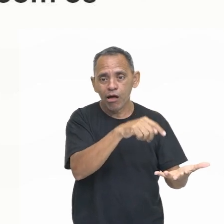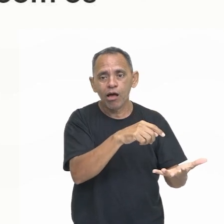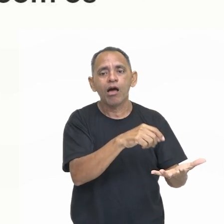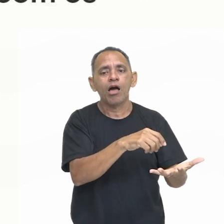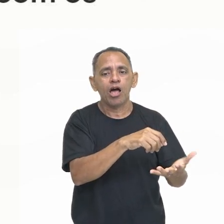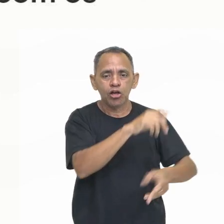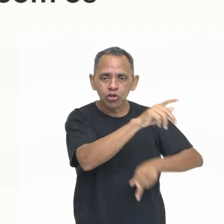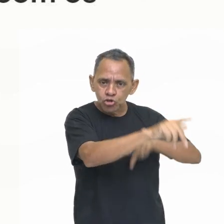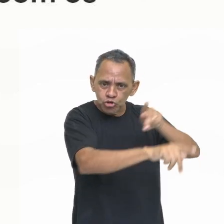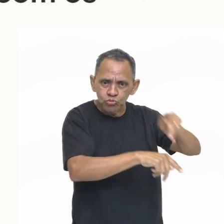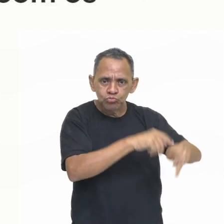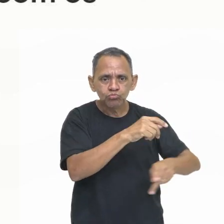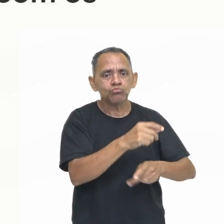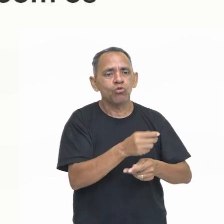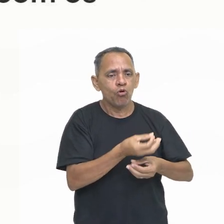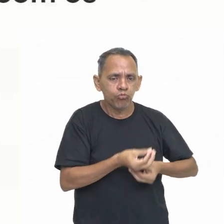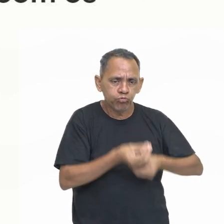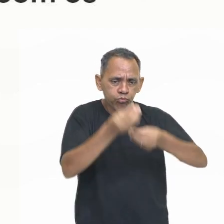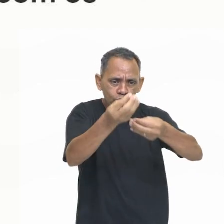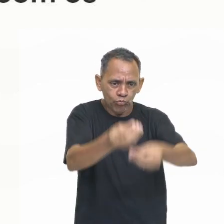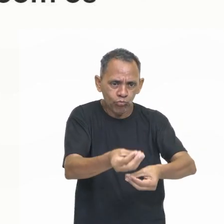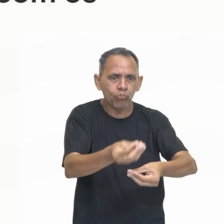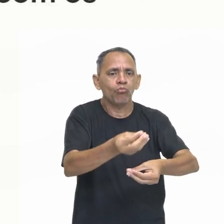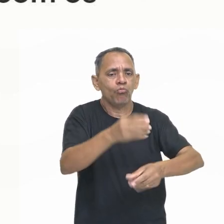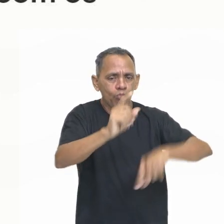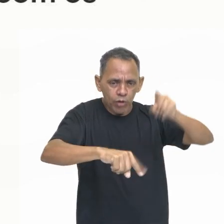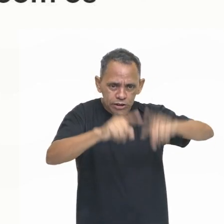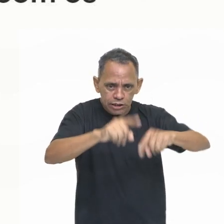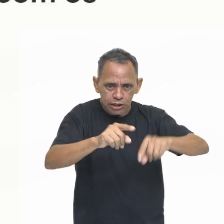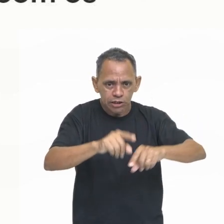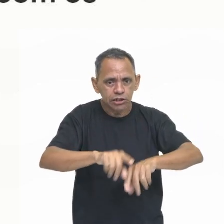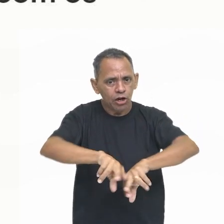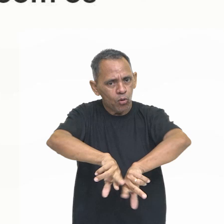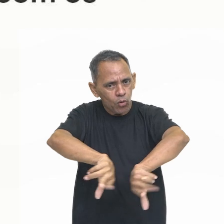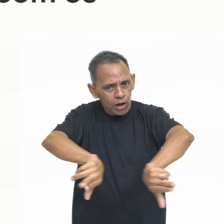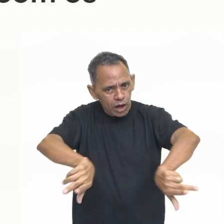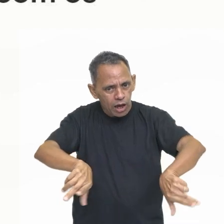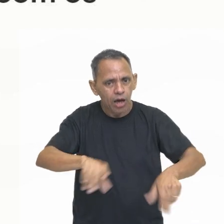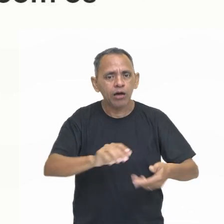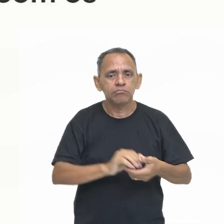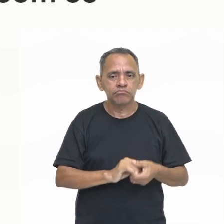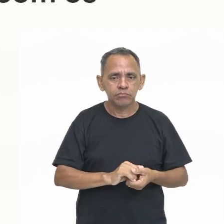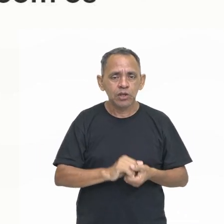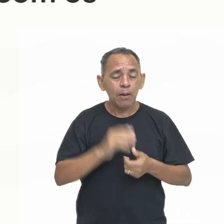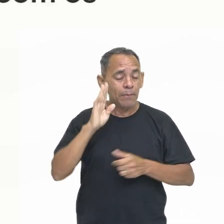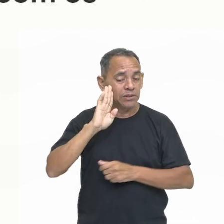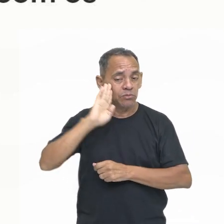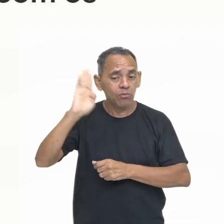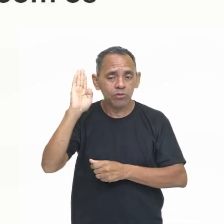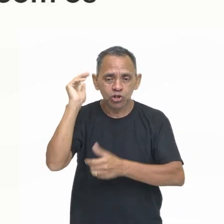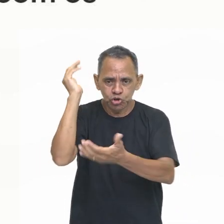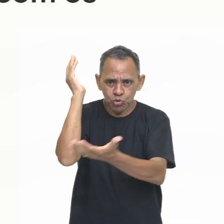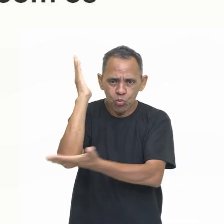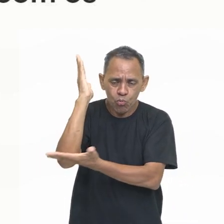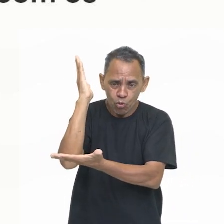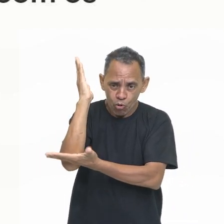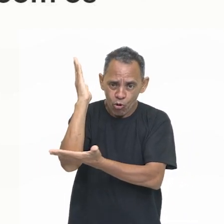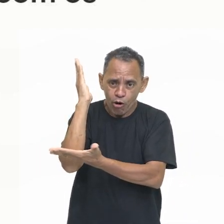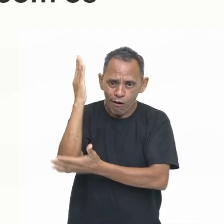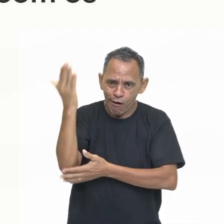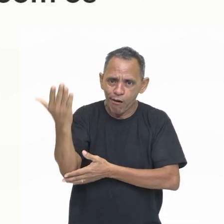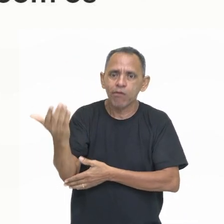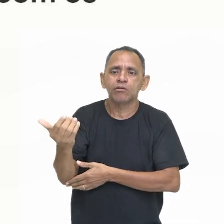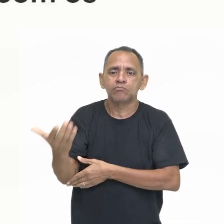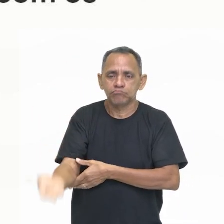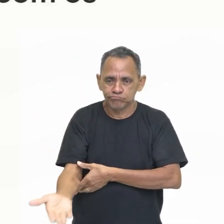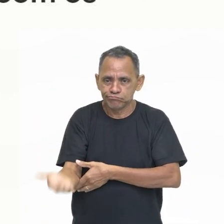fornecendo o recurso natural, principalmente o pau-brasil, mas não somente o pau-brasil, como, né,